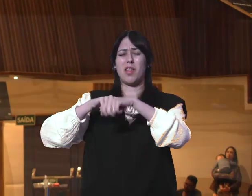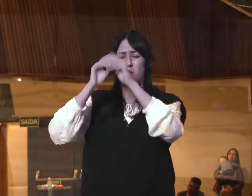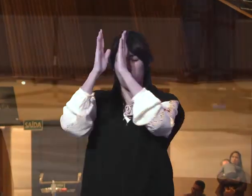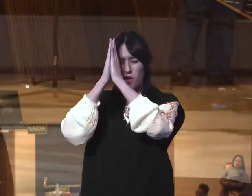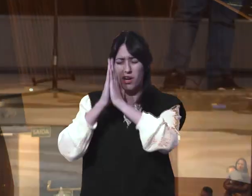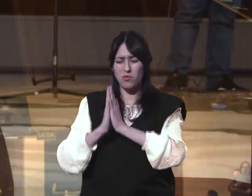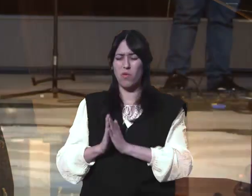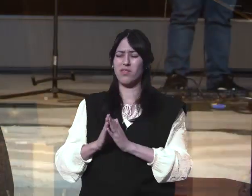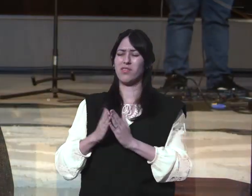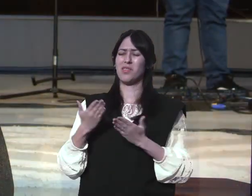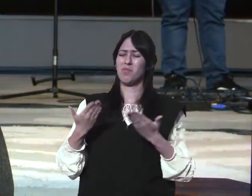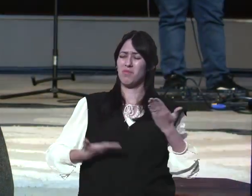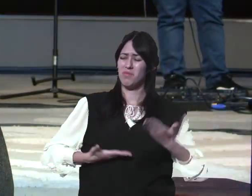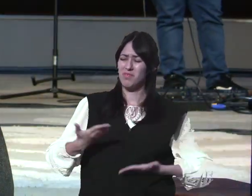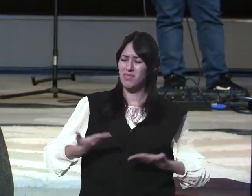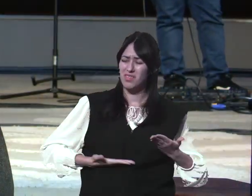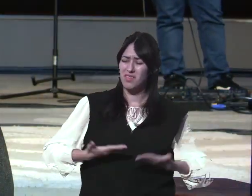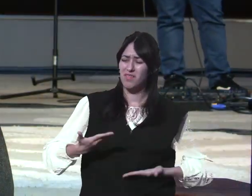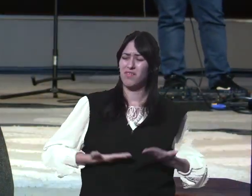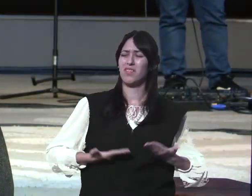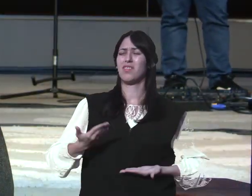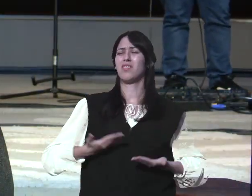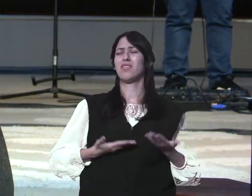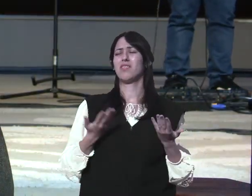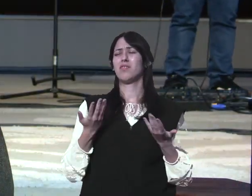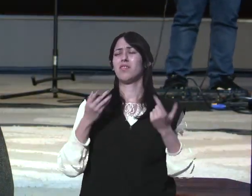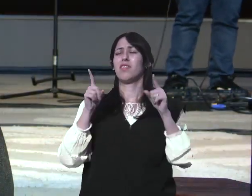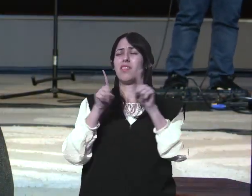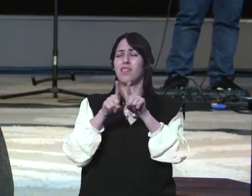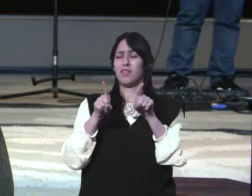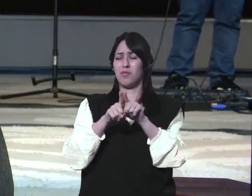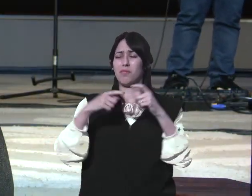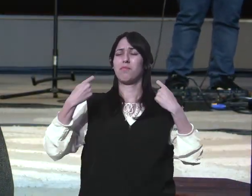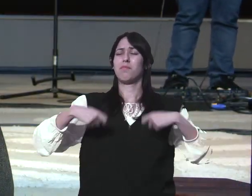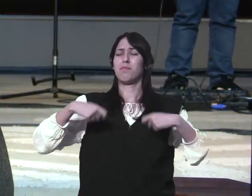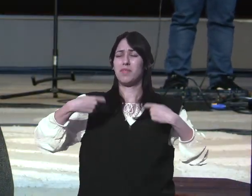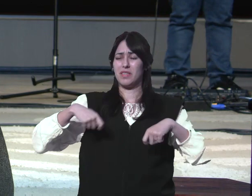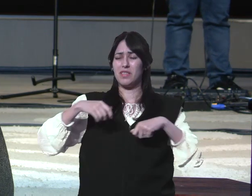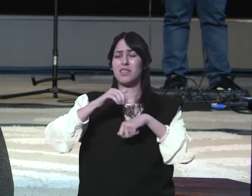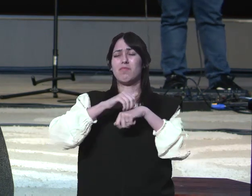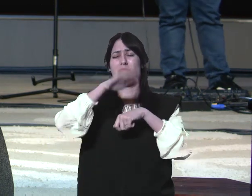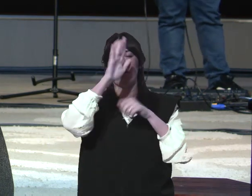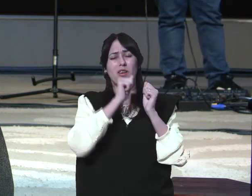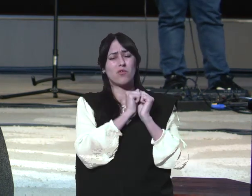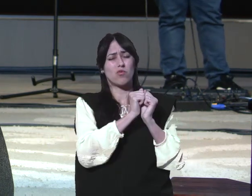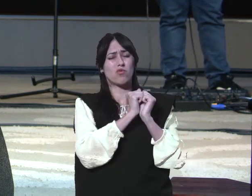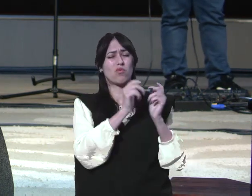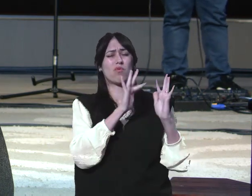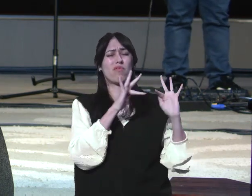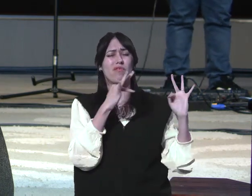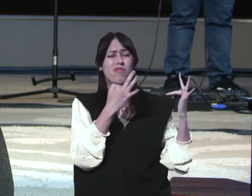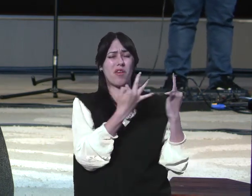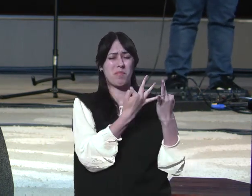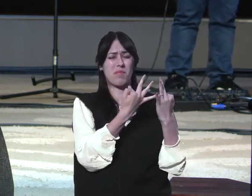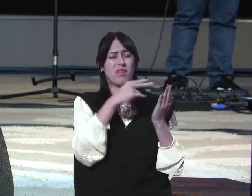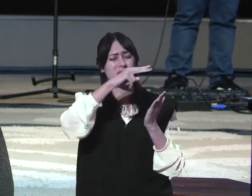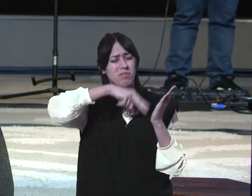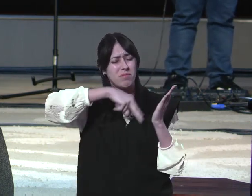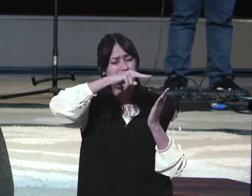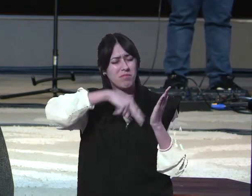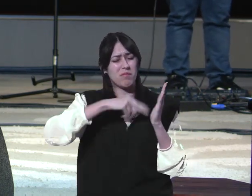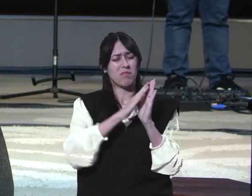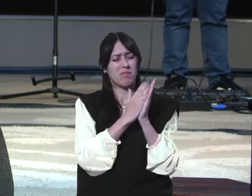de serviço, mas também precisam de mais tempo com a sua família, de leitura da palavra,